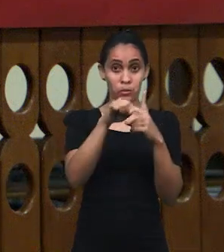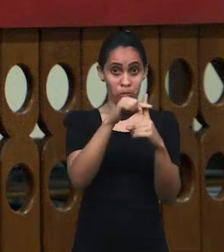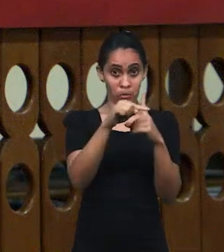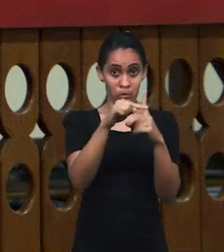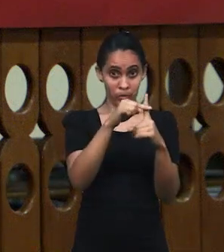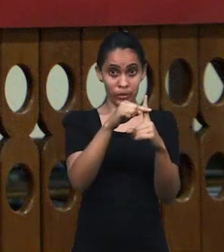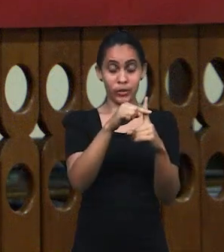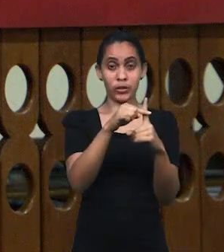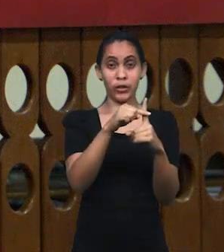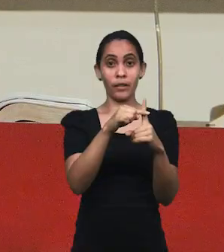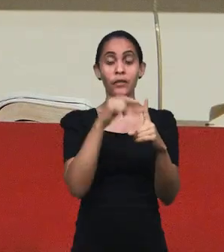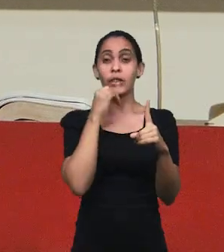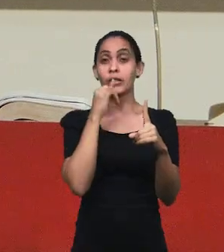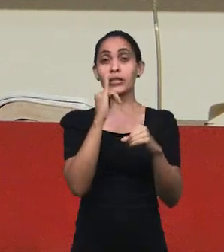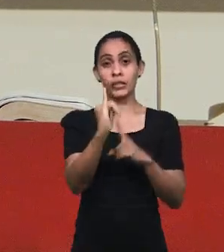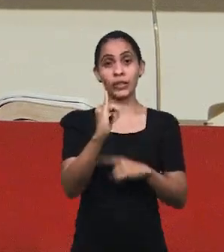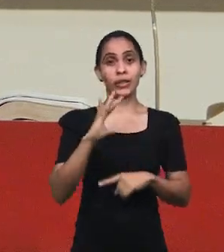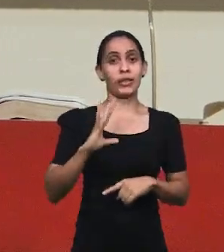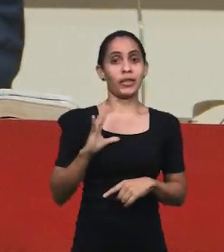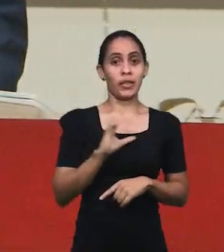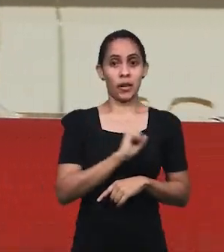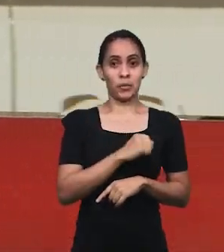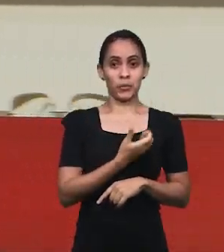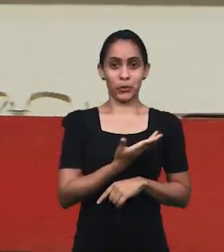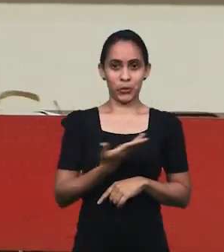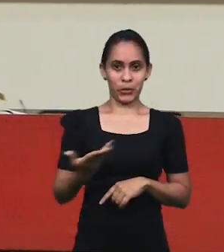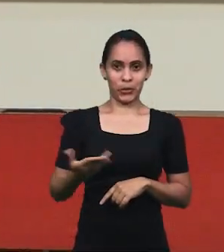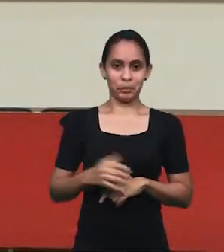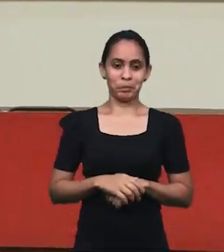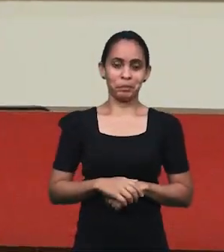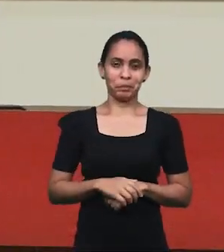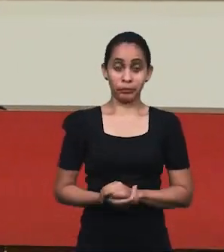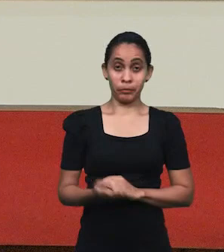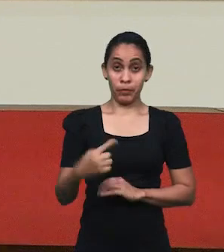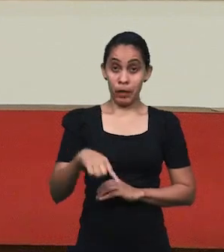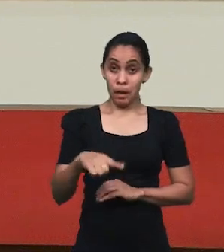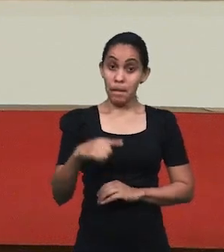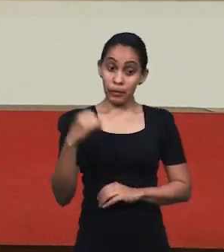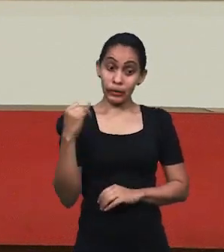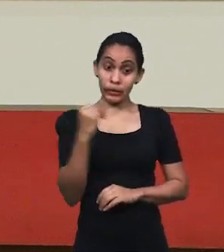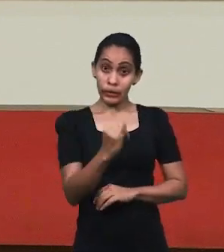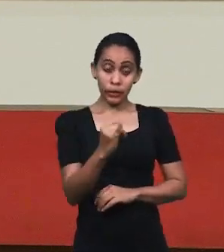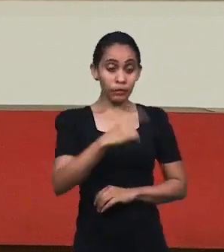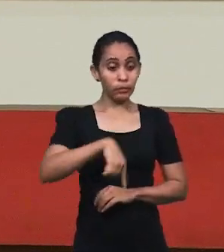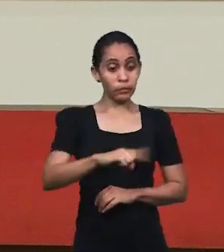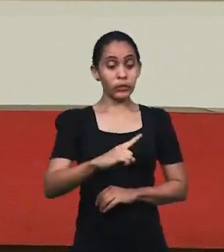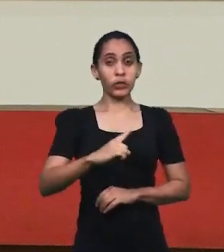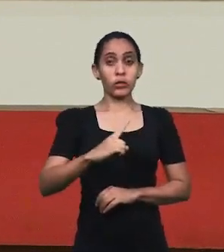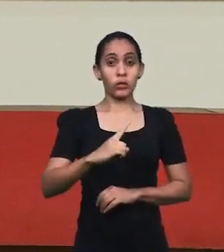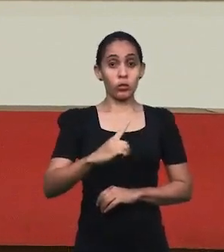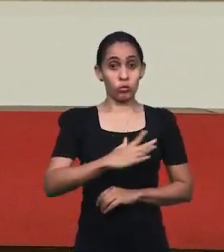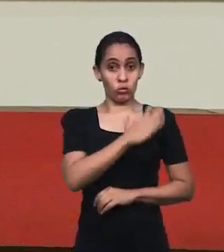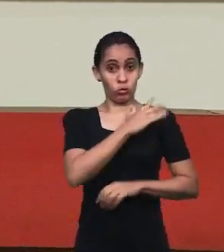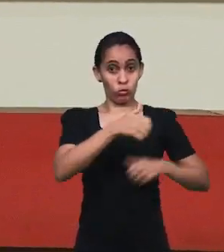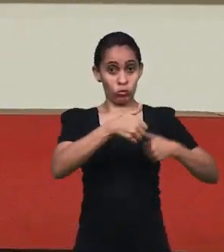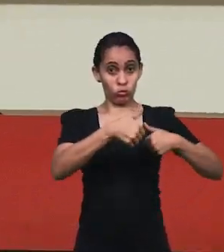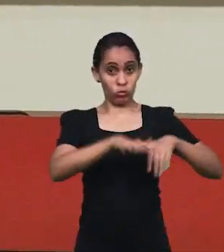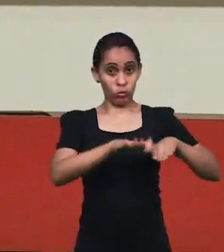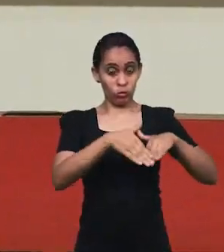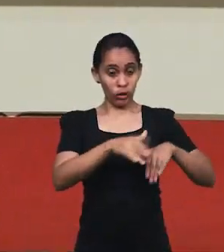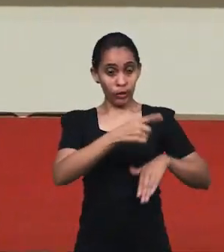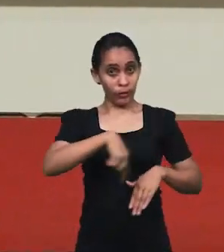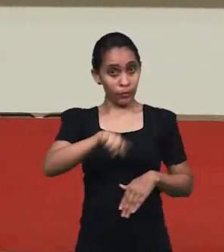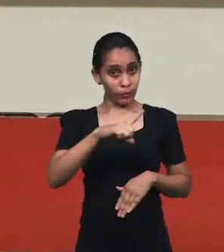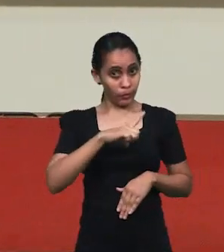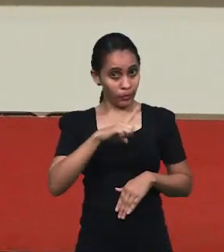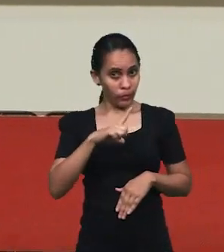a cruz, ele veio morrer, mas veio dizer que ele ama todos nós. Veio para dizer que você, soldado, no